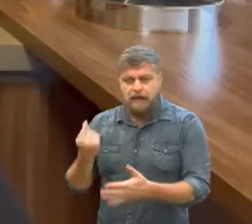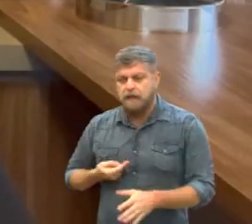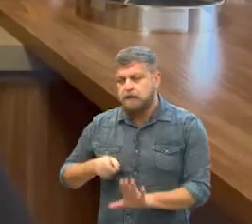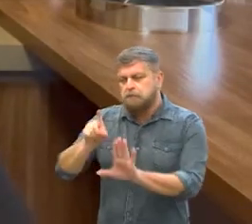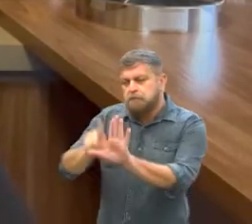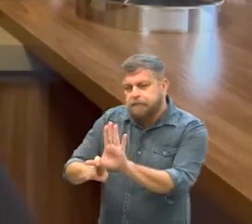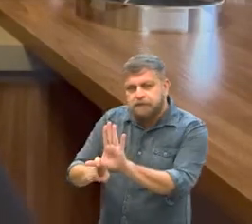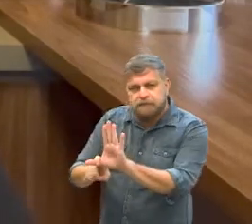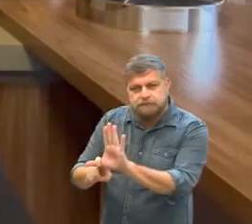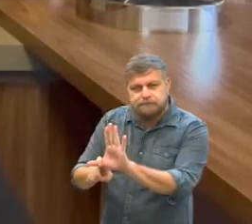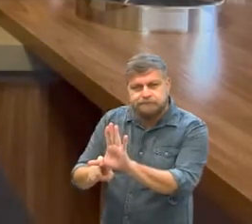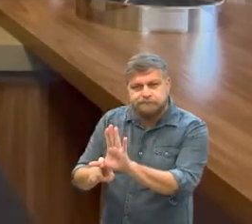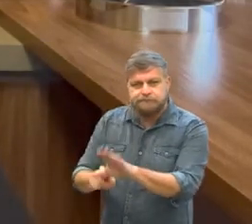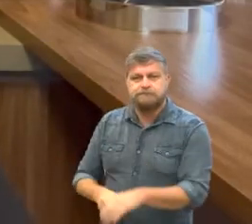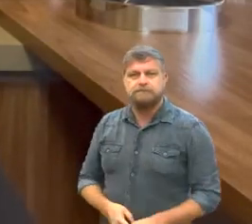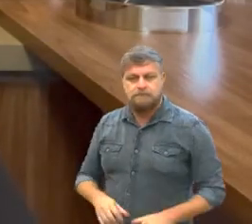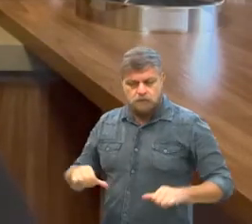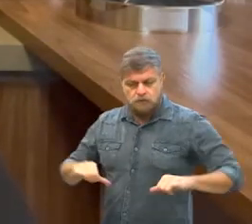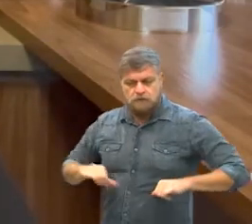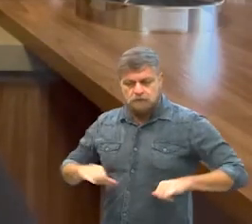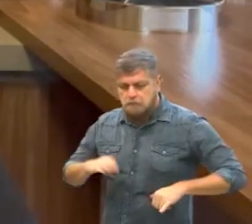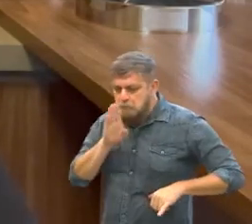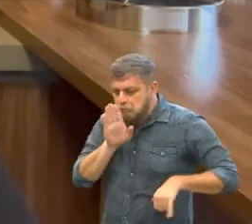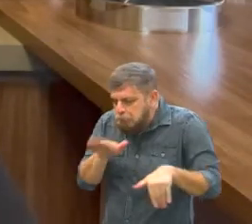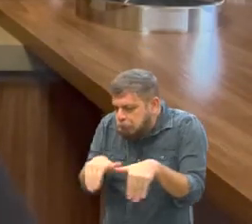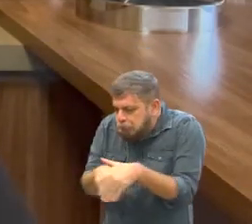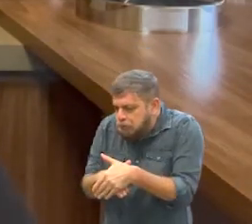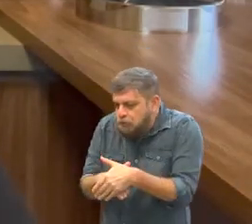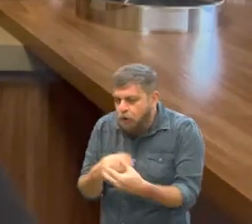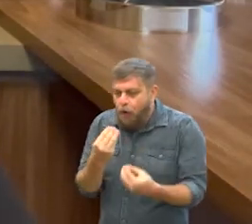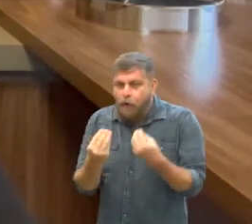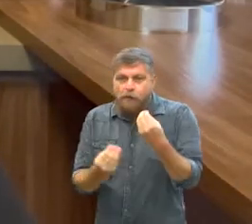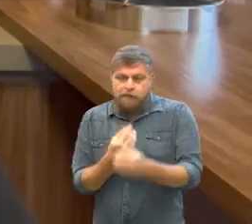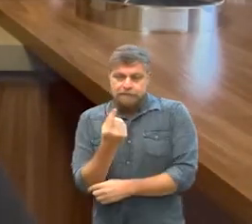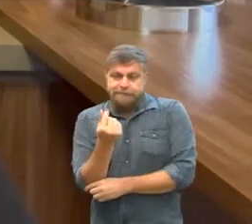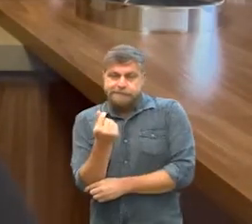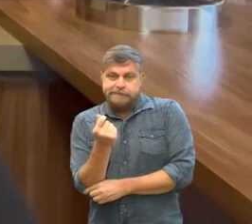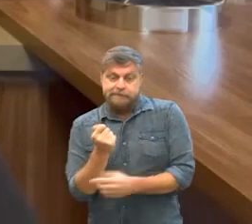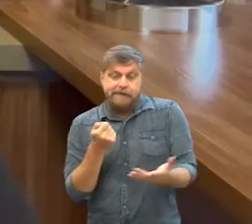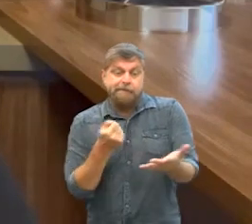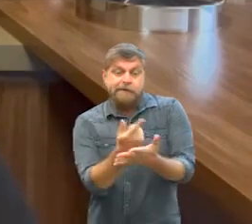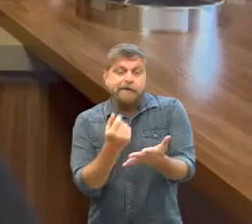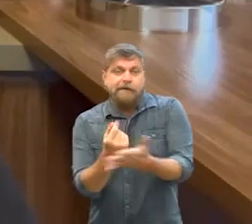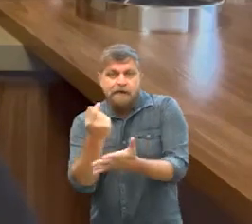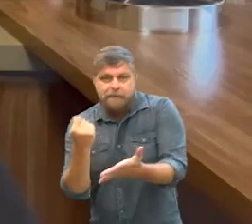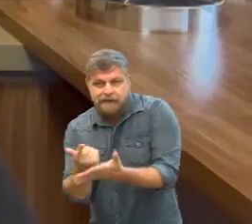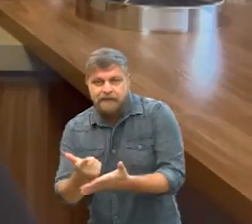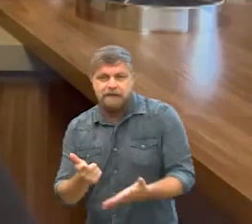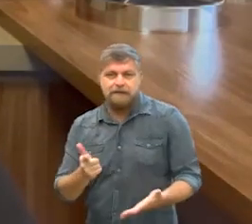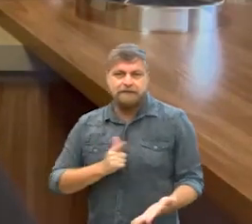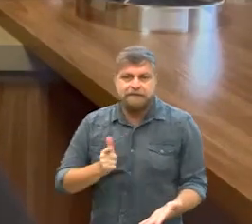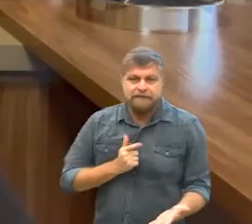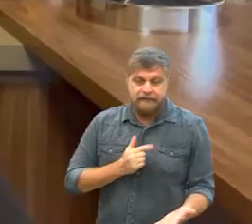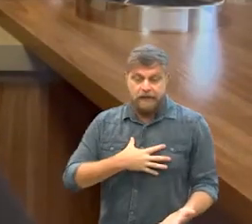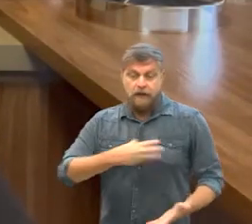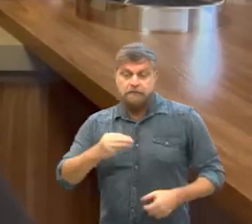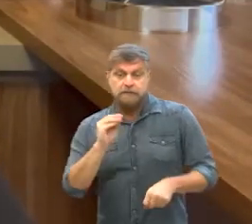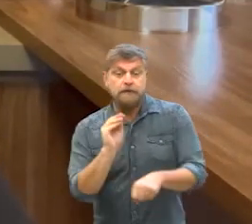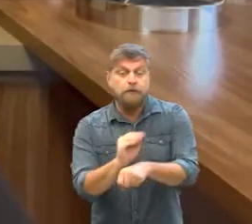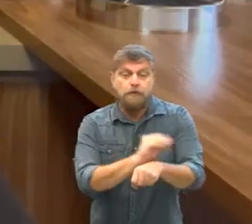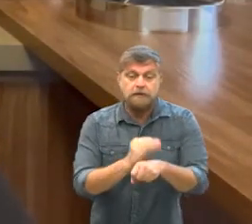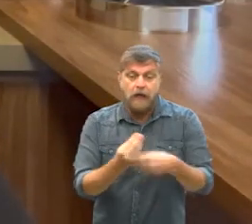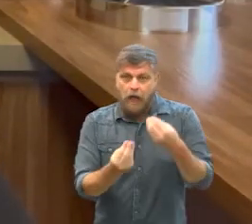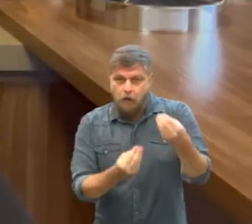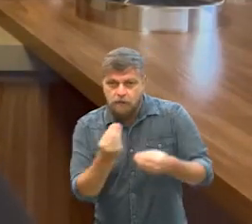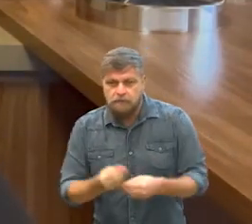ela permanece num relacionamento abusivo porque ela não sabe como que ela vai pagar, né, as contas, como que ela vai criar o